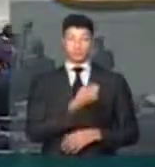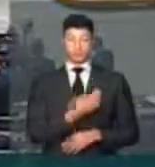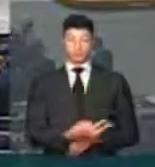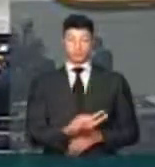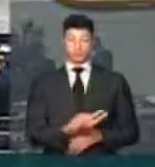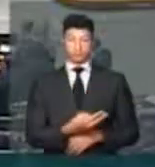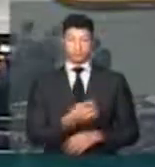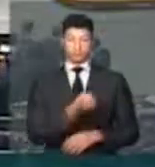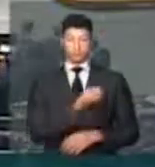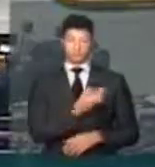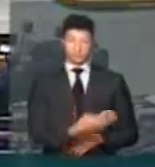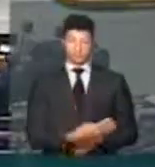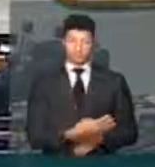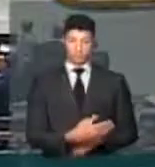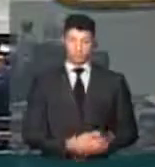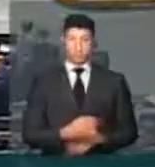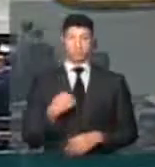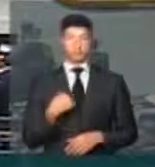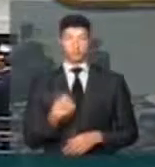3 e 4,